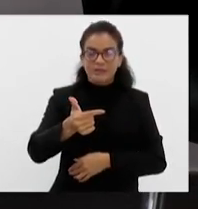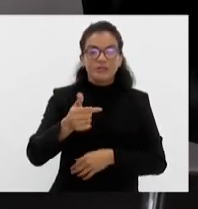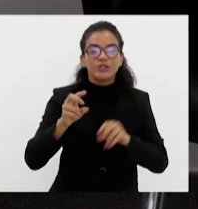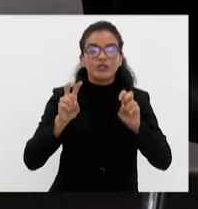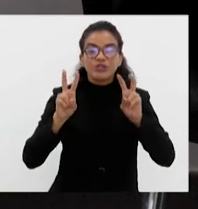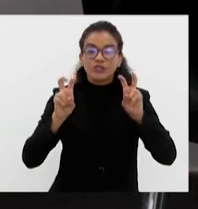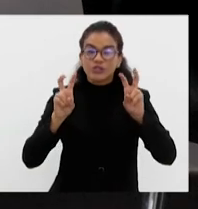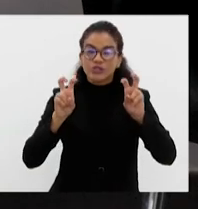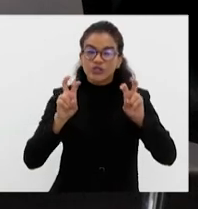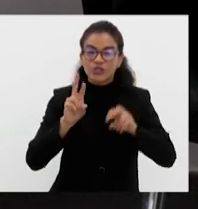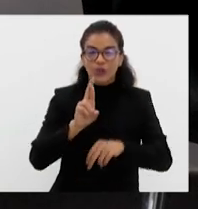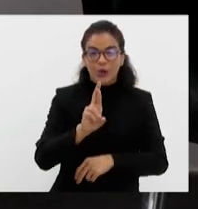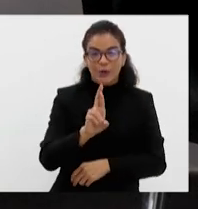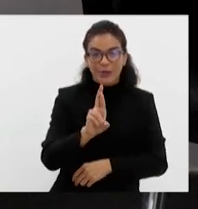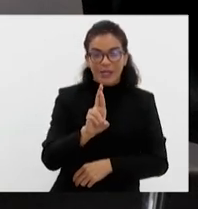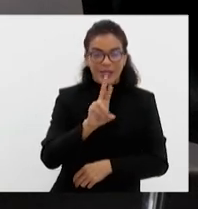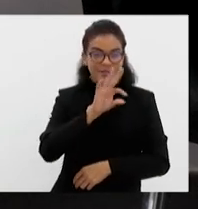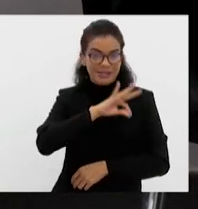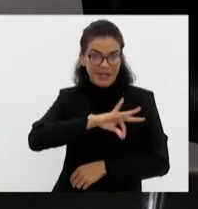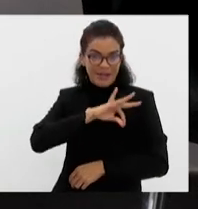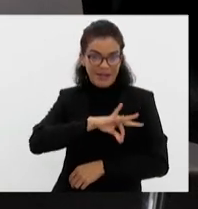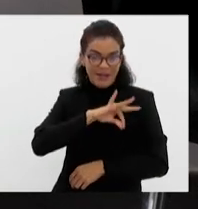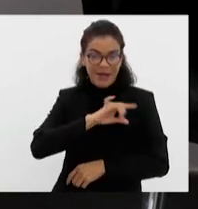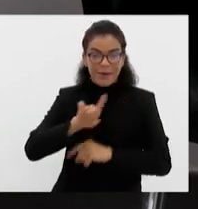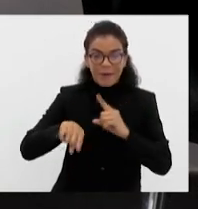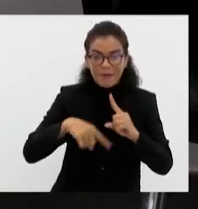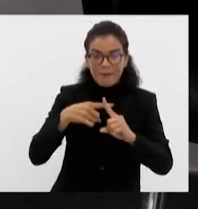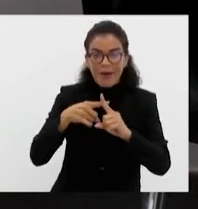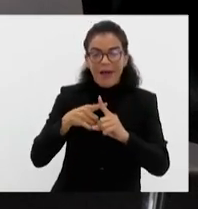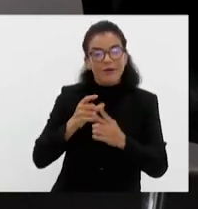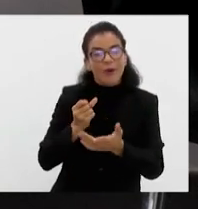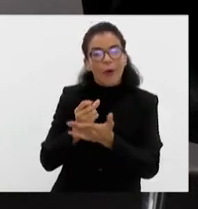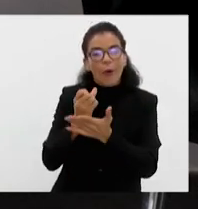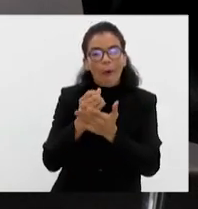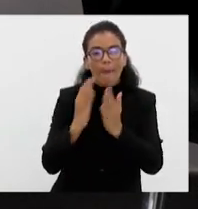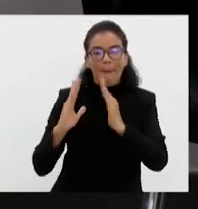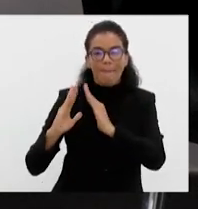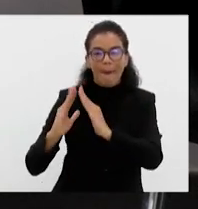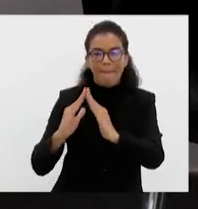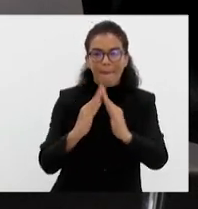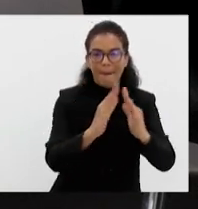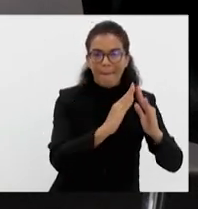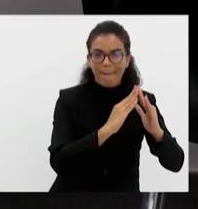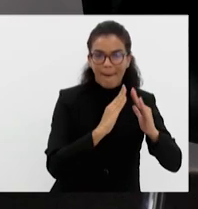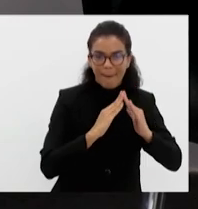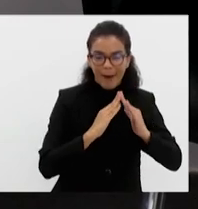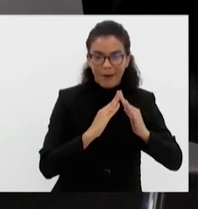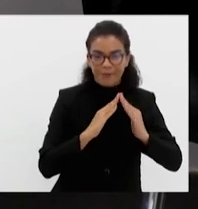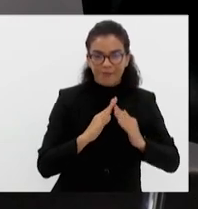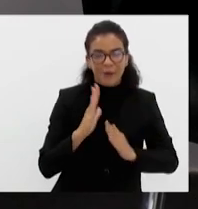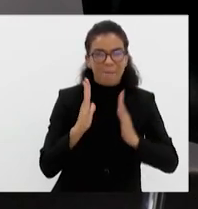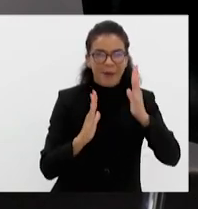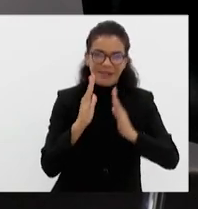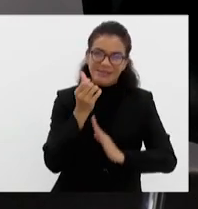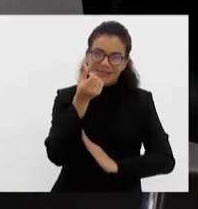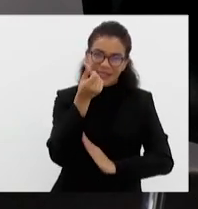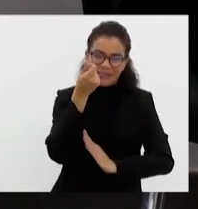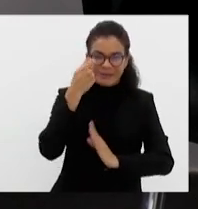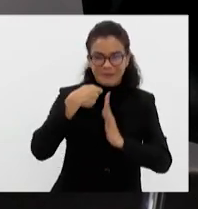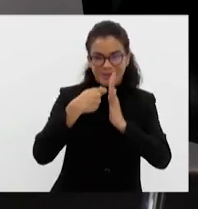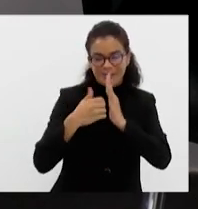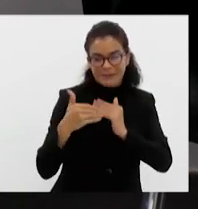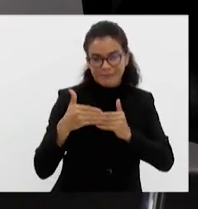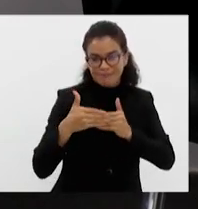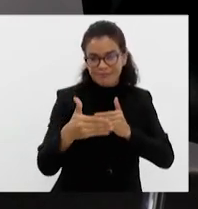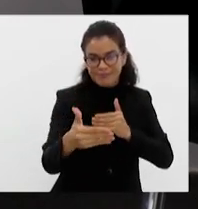renda e propriedade. Tem mais ou menos 6 meses para esse projeto ser apresentado. E aí o Congresso